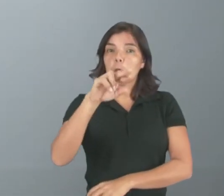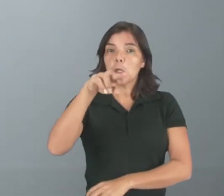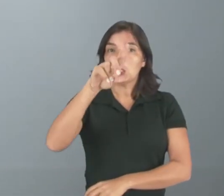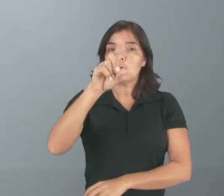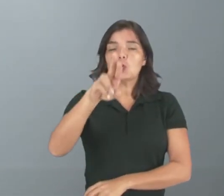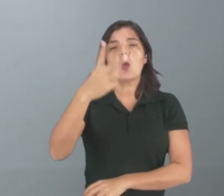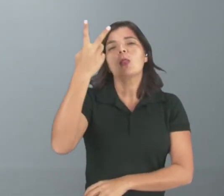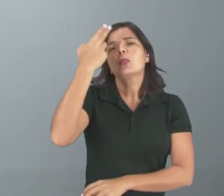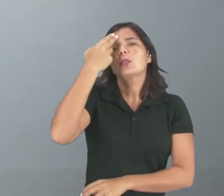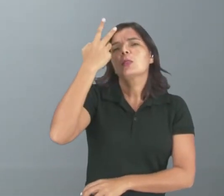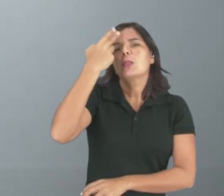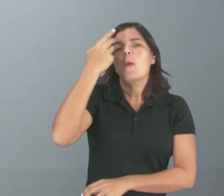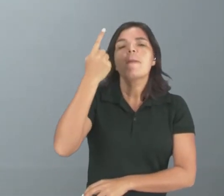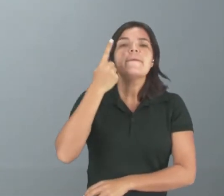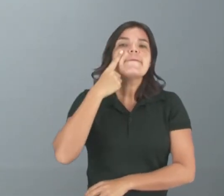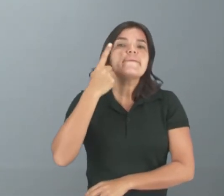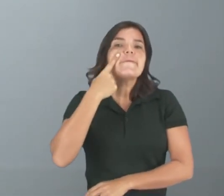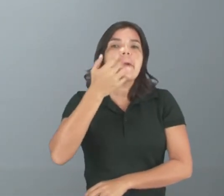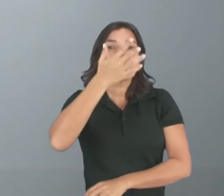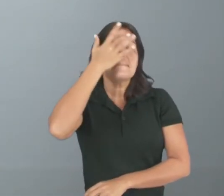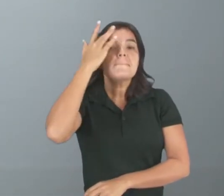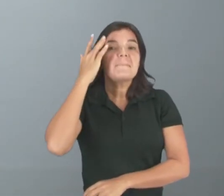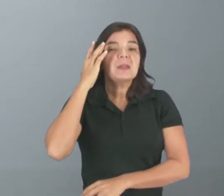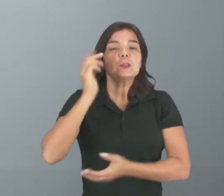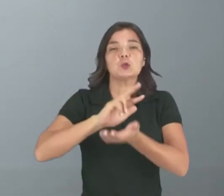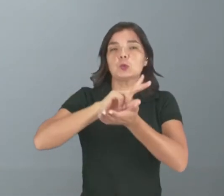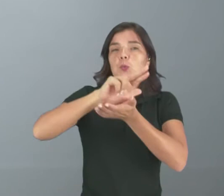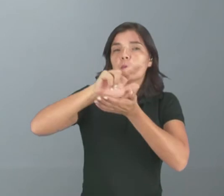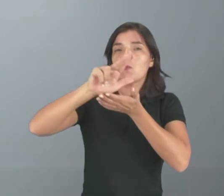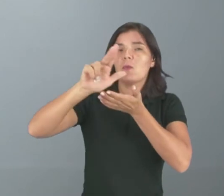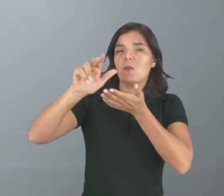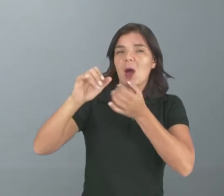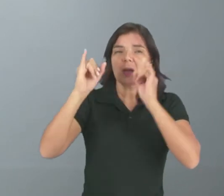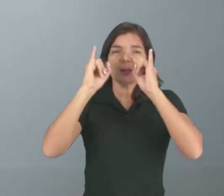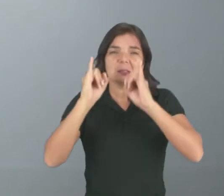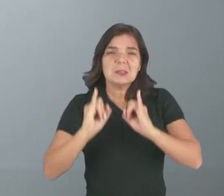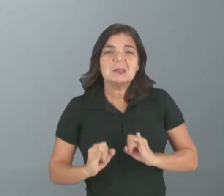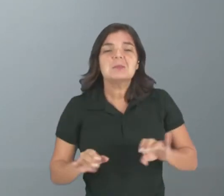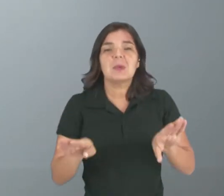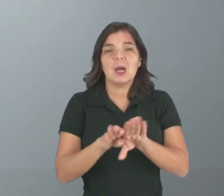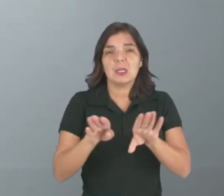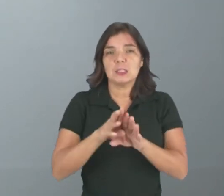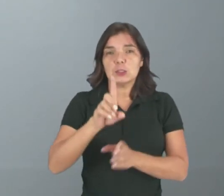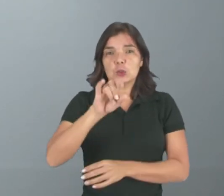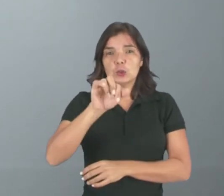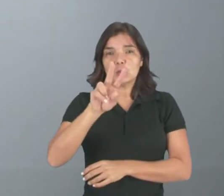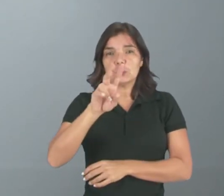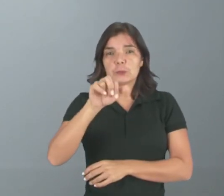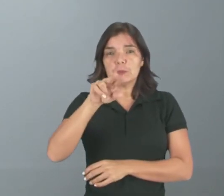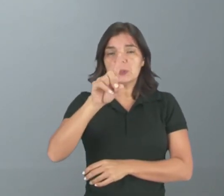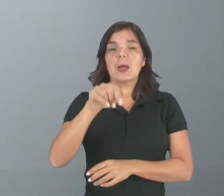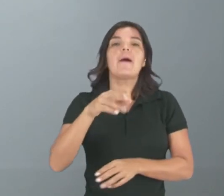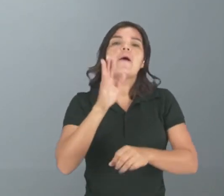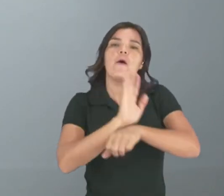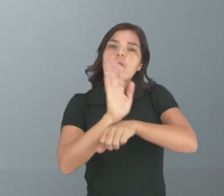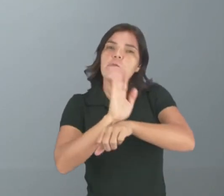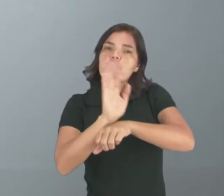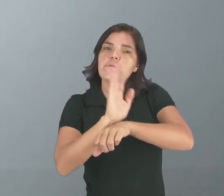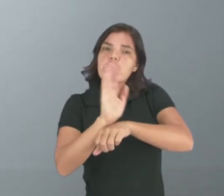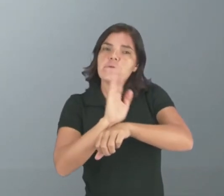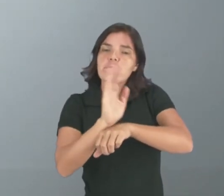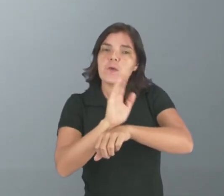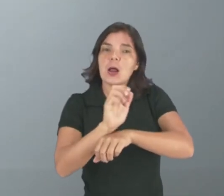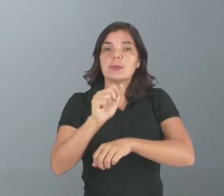normal, é comum ver pessoas com múltiplas divindades. Quem assistiu o filme As Aventuras